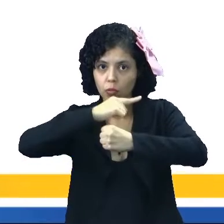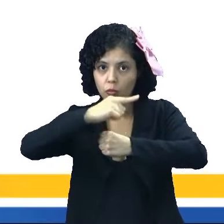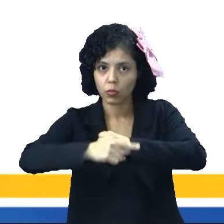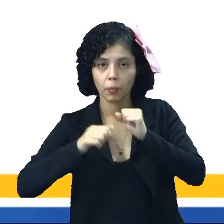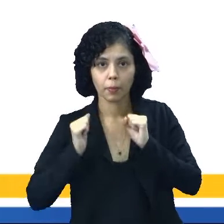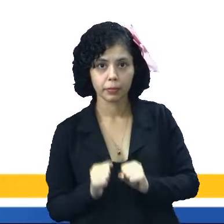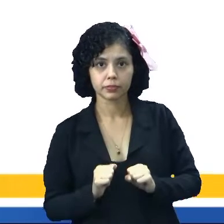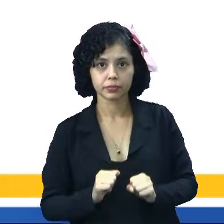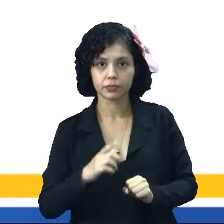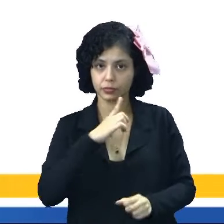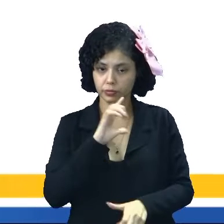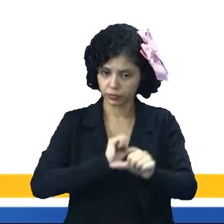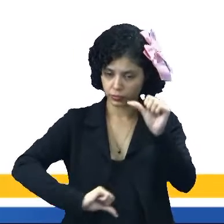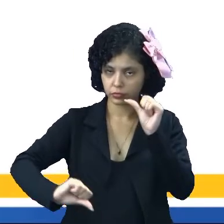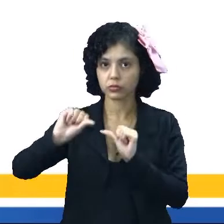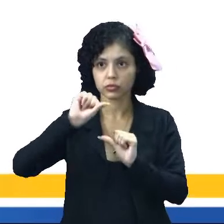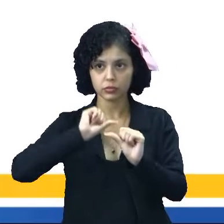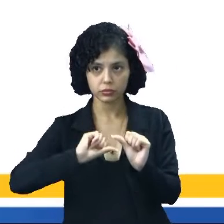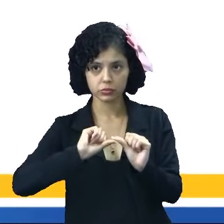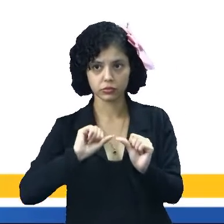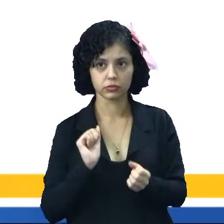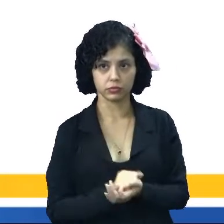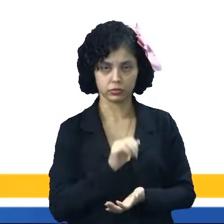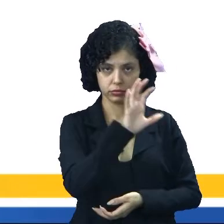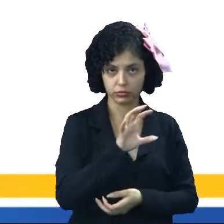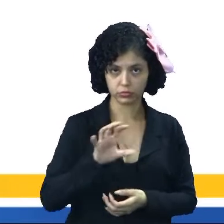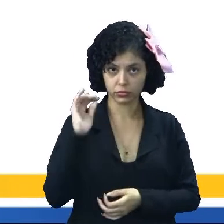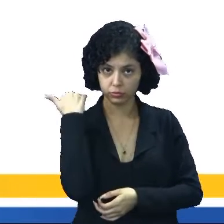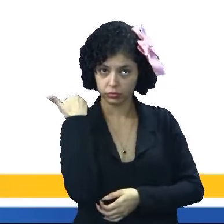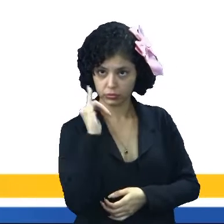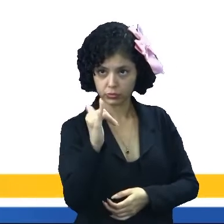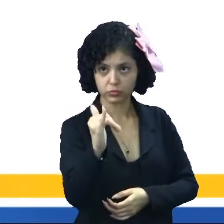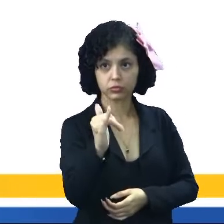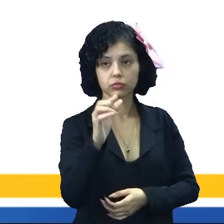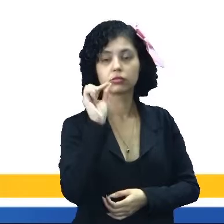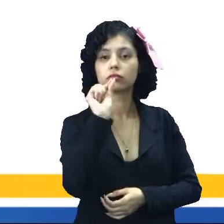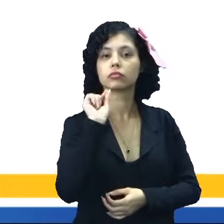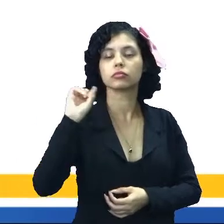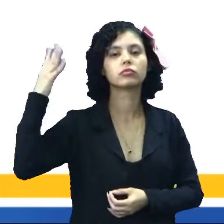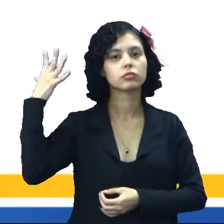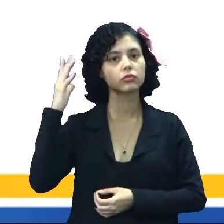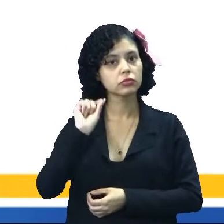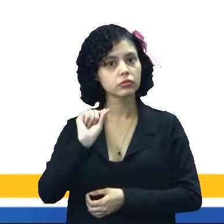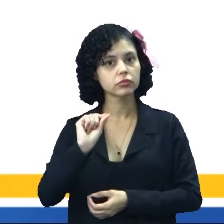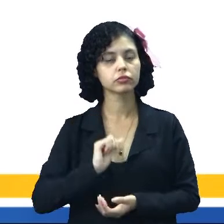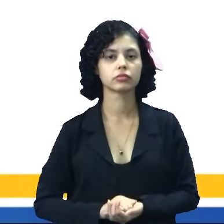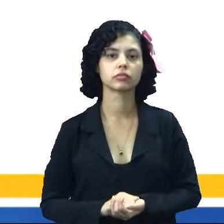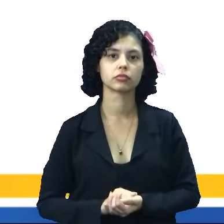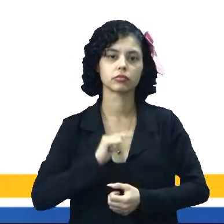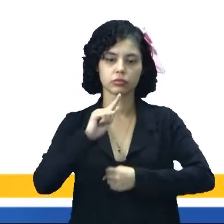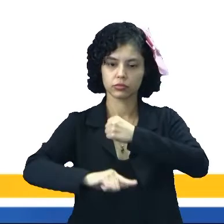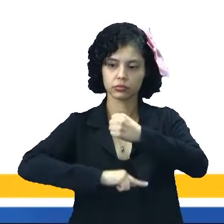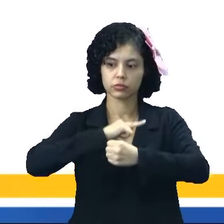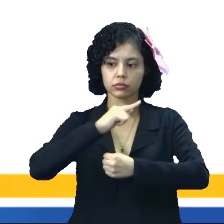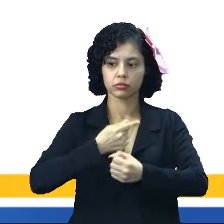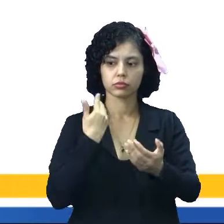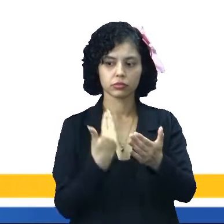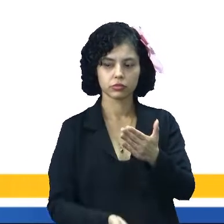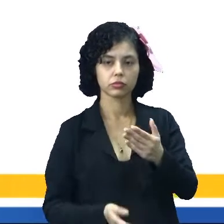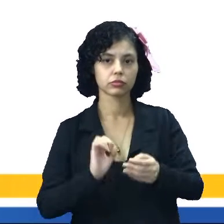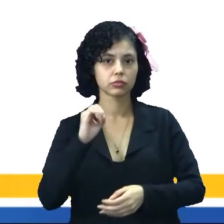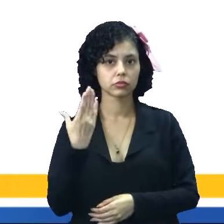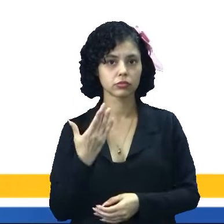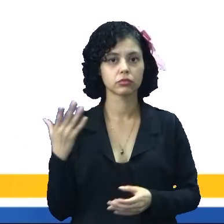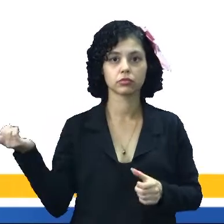ela pode sofrer uma modificação, que é a região da eletrosfera. Por que isso pode acontecer? Porque átomos podem ser perdidos